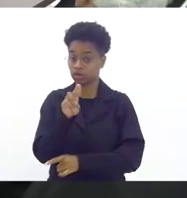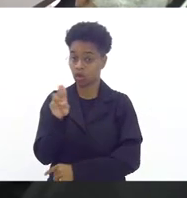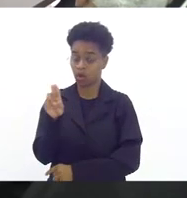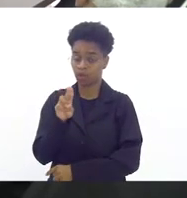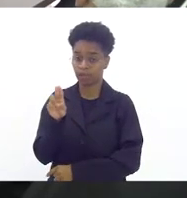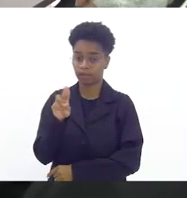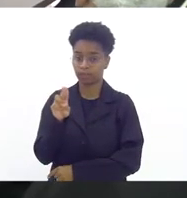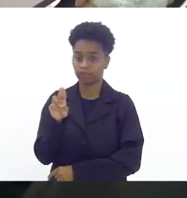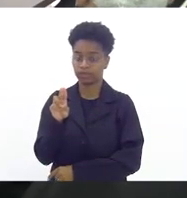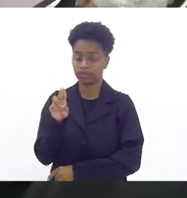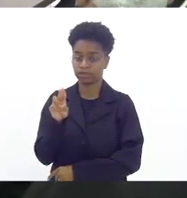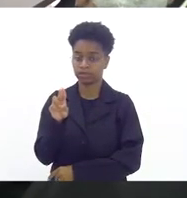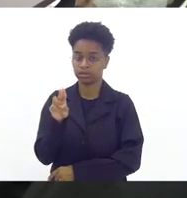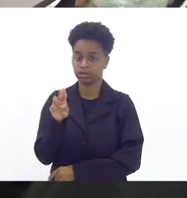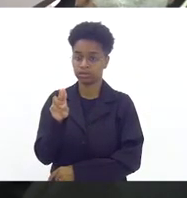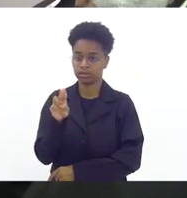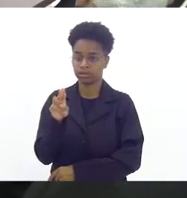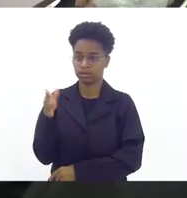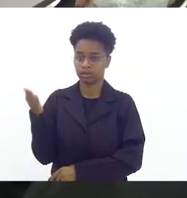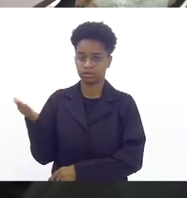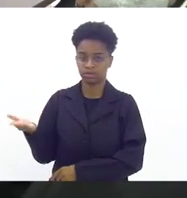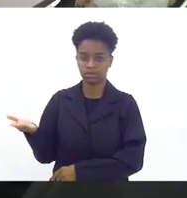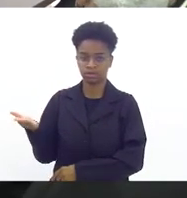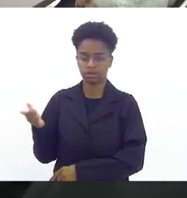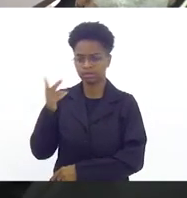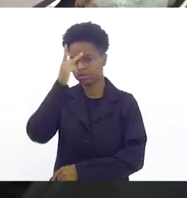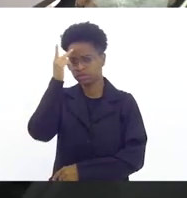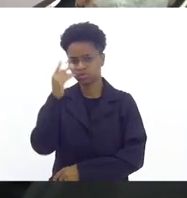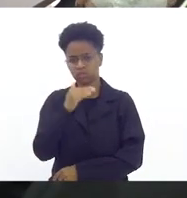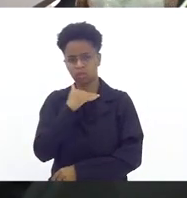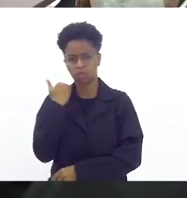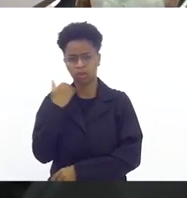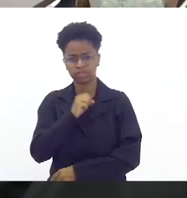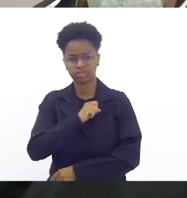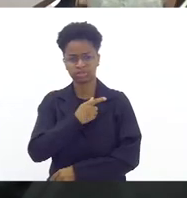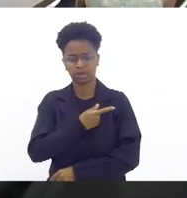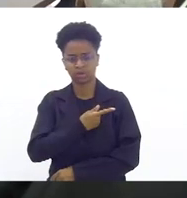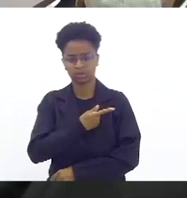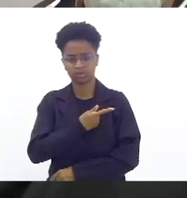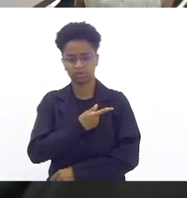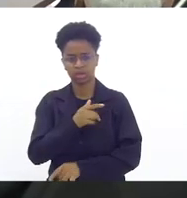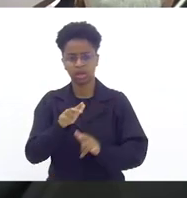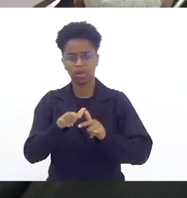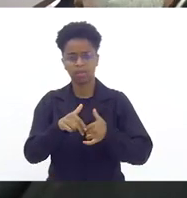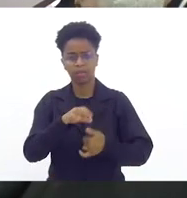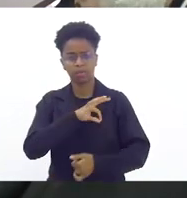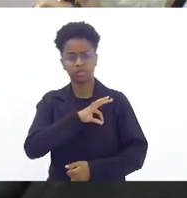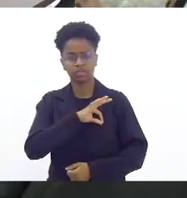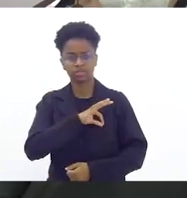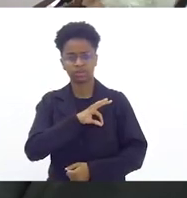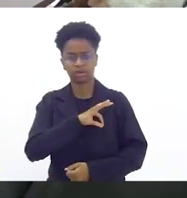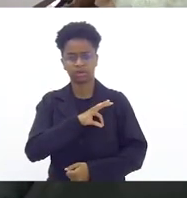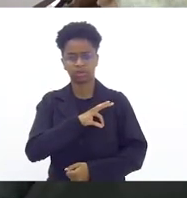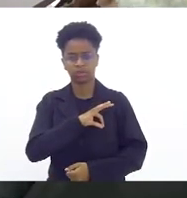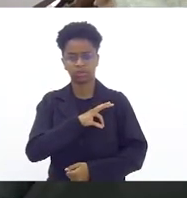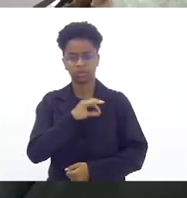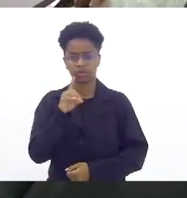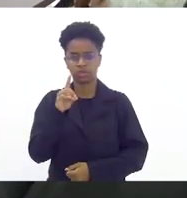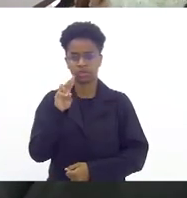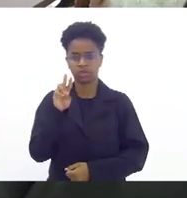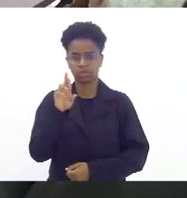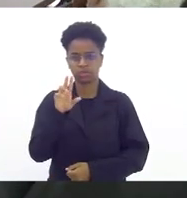é daquele companheiro que foi assassinado em São Gonçalo por um sargento. Durval o Durval. Durval.